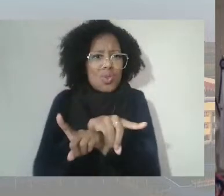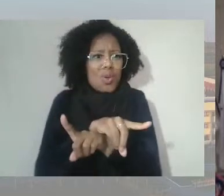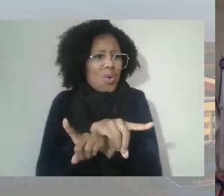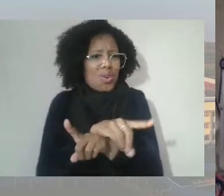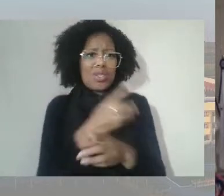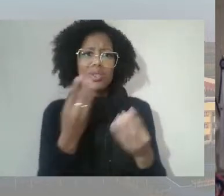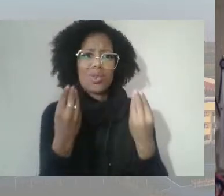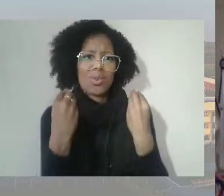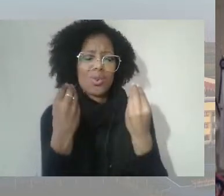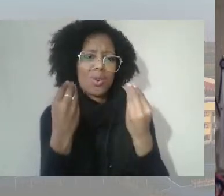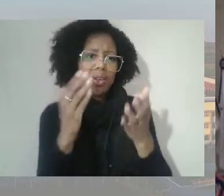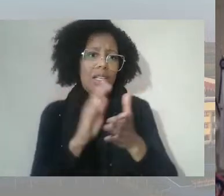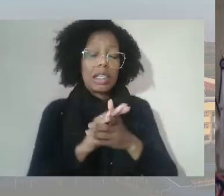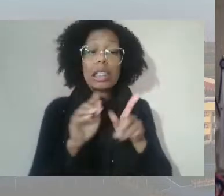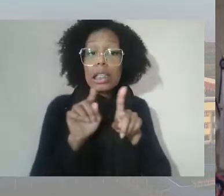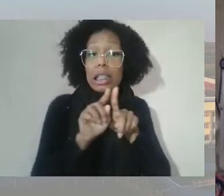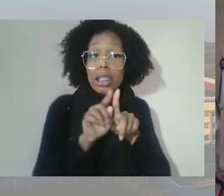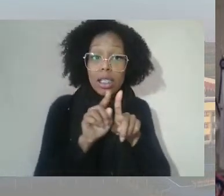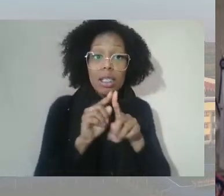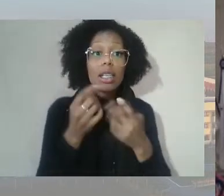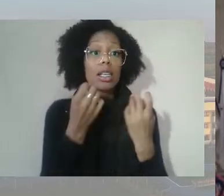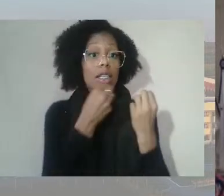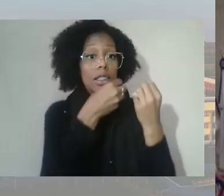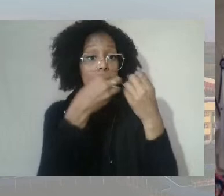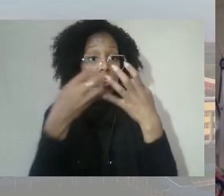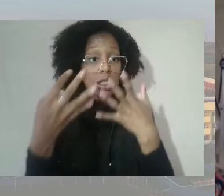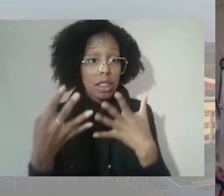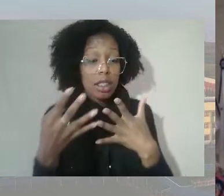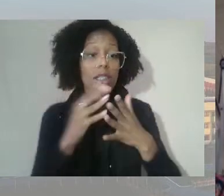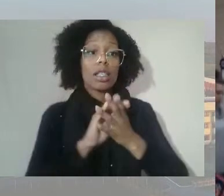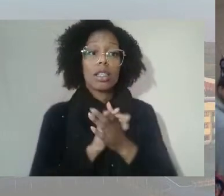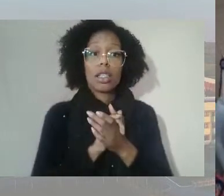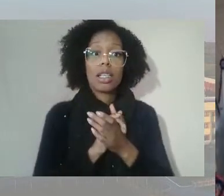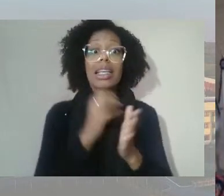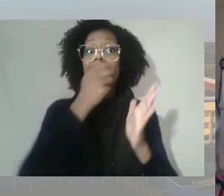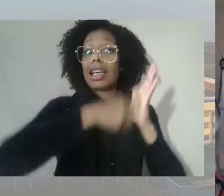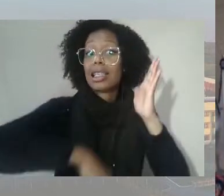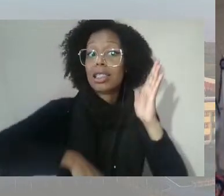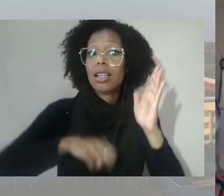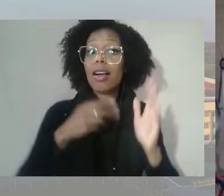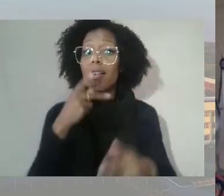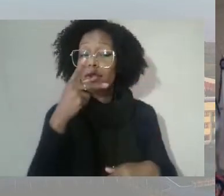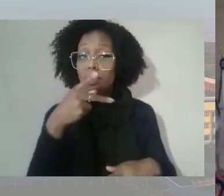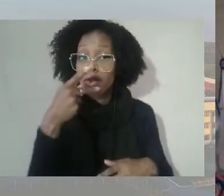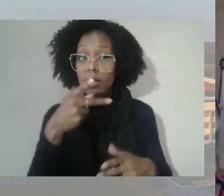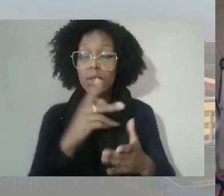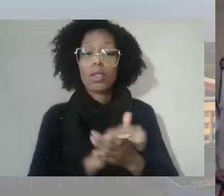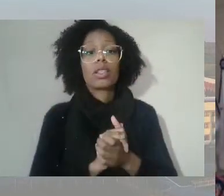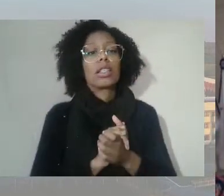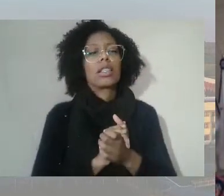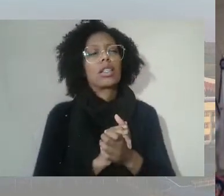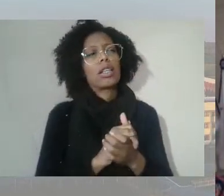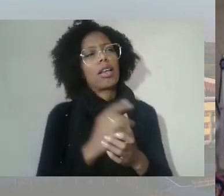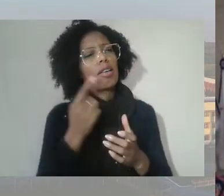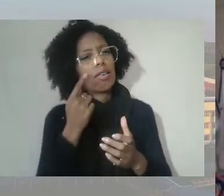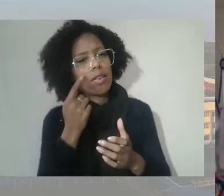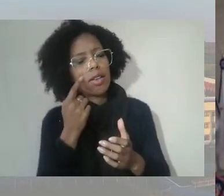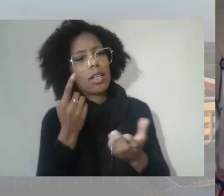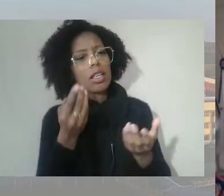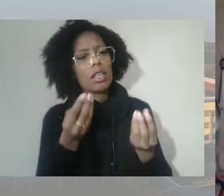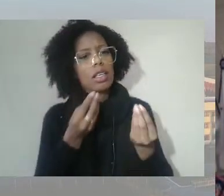pública. Outro assim, salienta-se que os signatários que assinam esta nota legitimam as indicações constantes em nosso